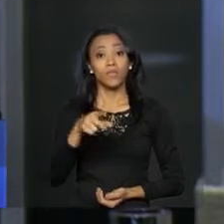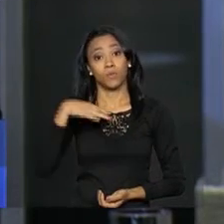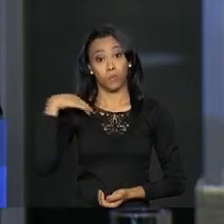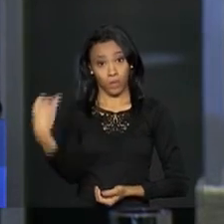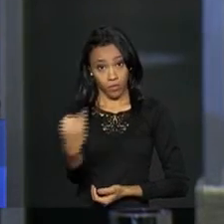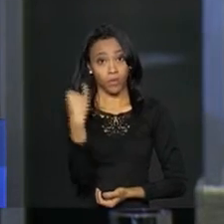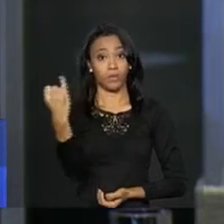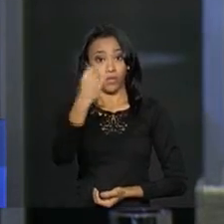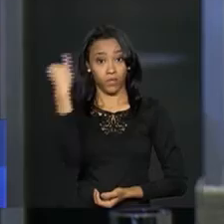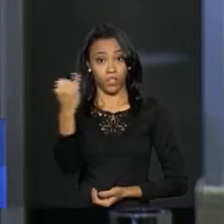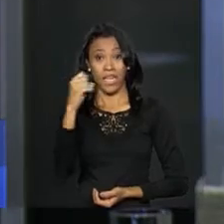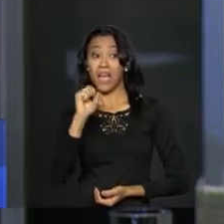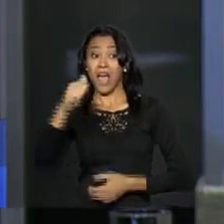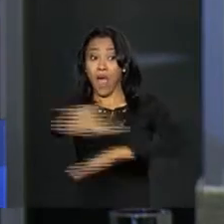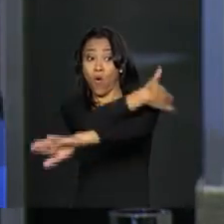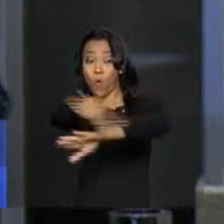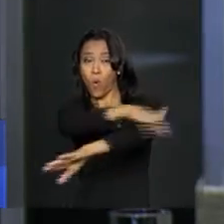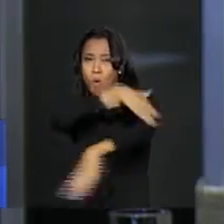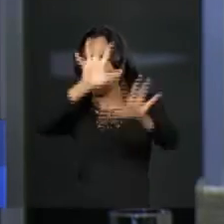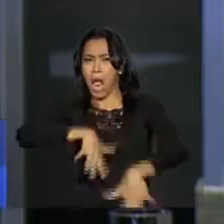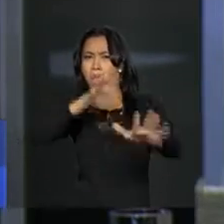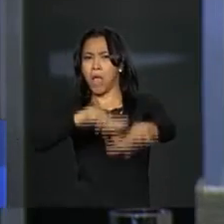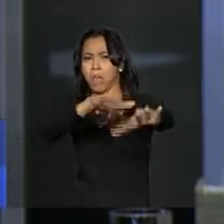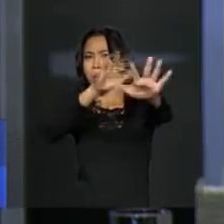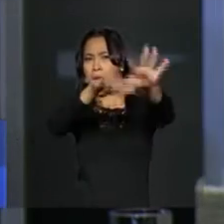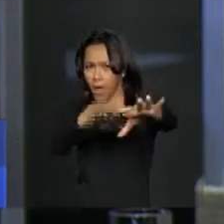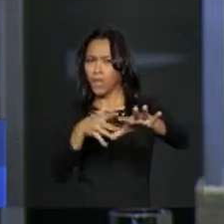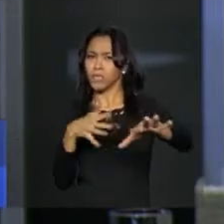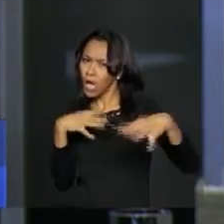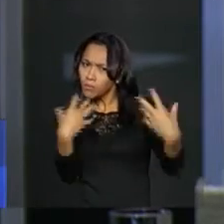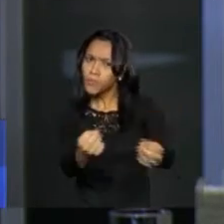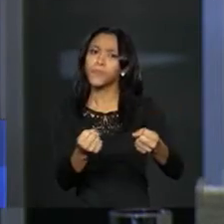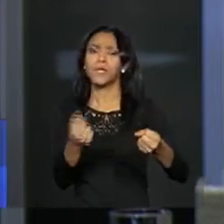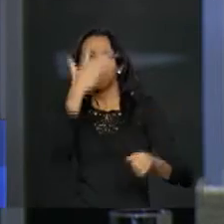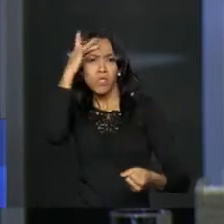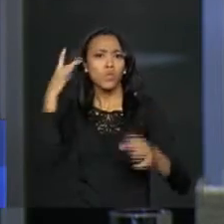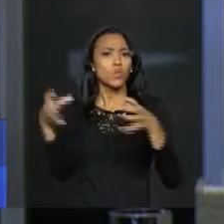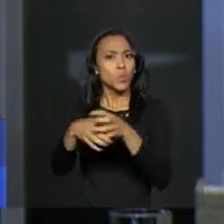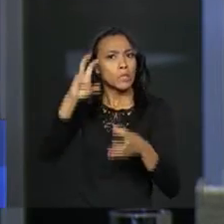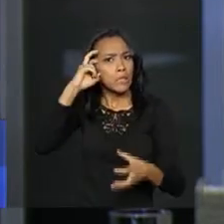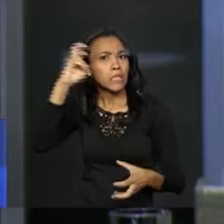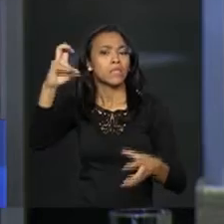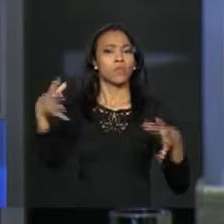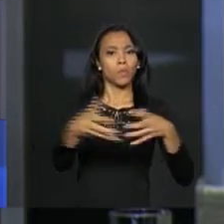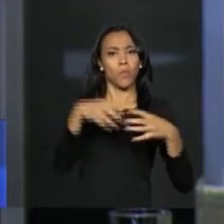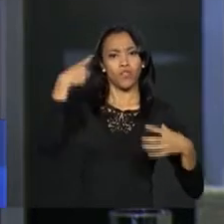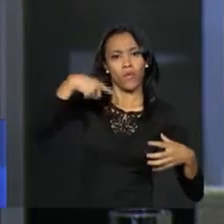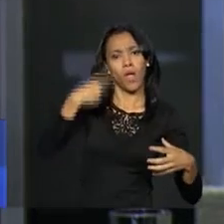fundamental. As ruas, a sociedade civil organizada está mobilizada, os intelectuais, os juristas,